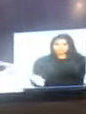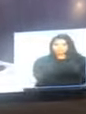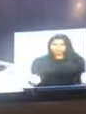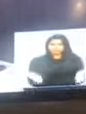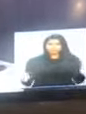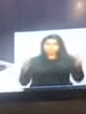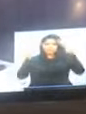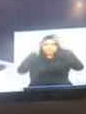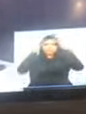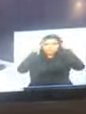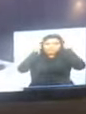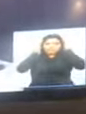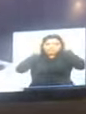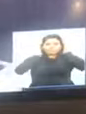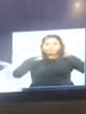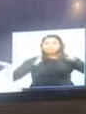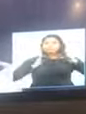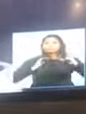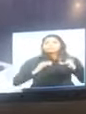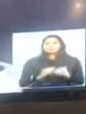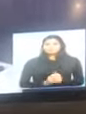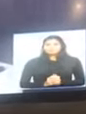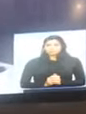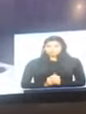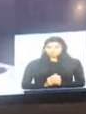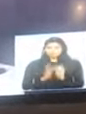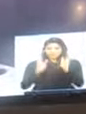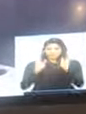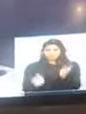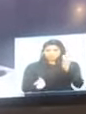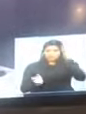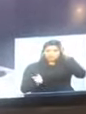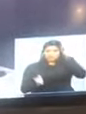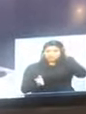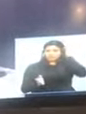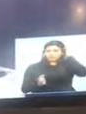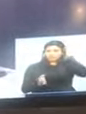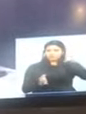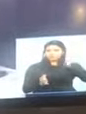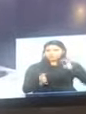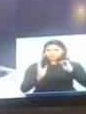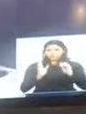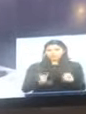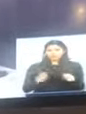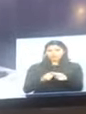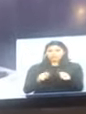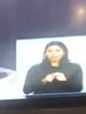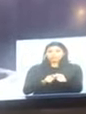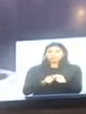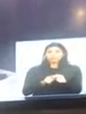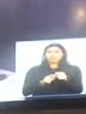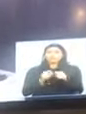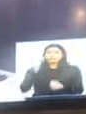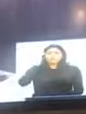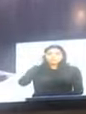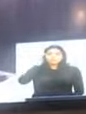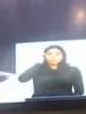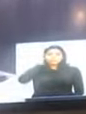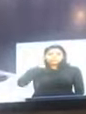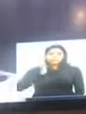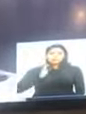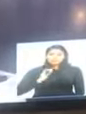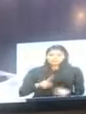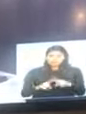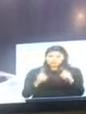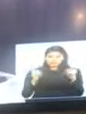prefeito Edson Sá em Aquiraz, ele já fez mais de 300 mil metros quadrados